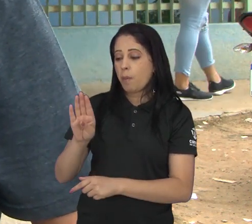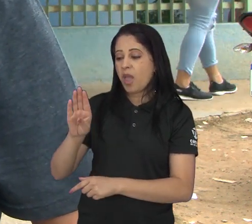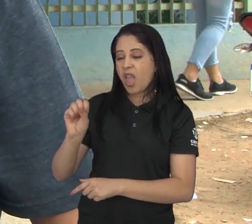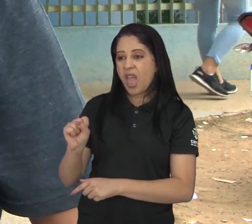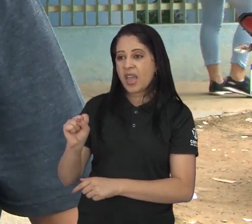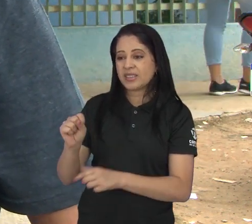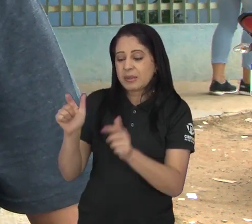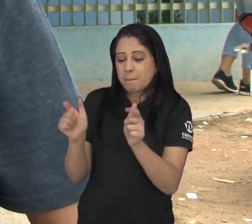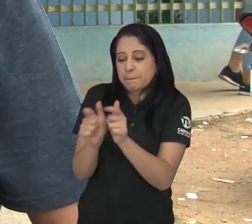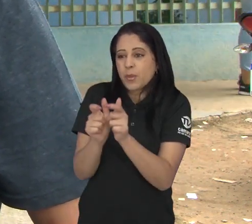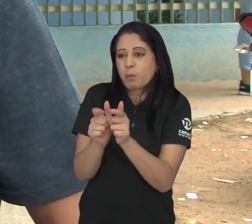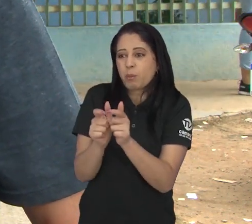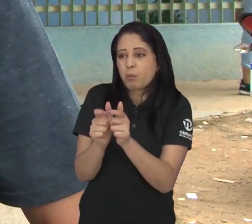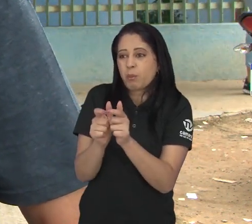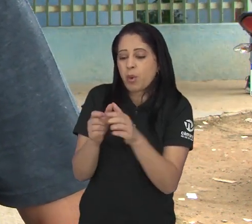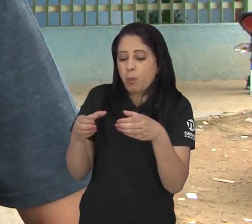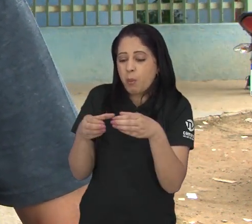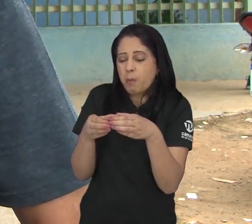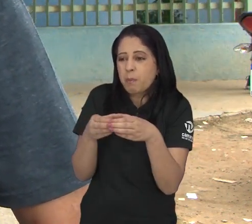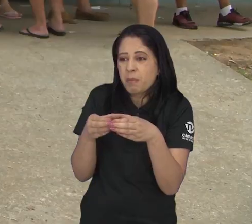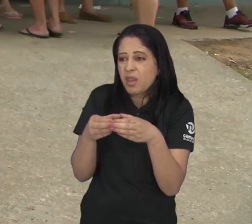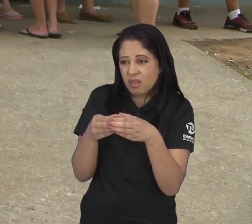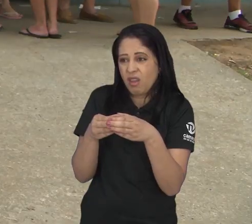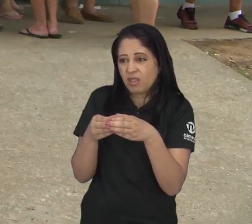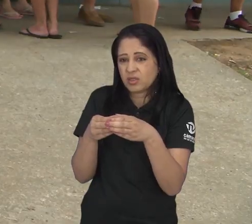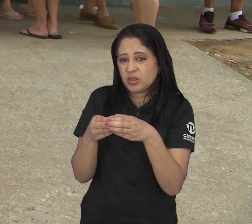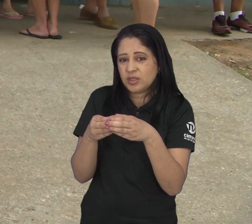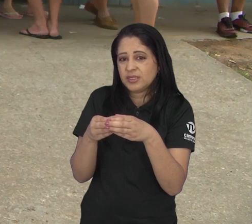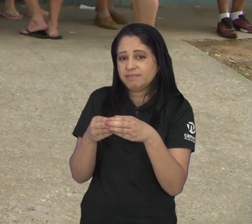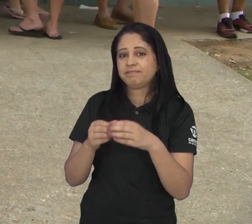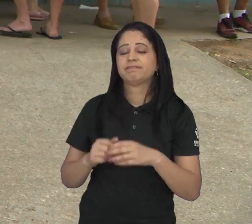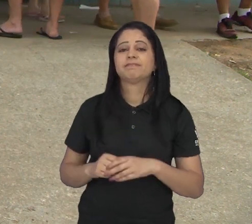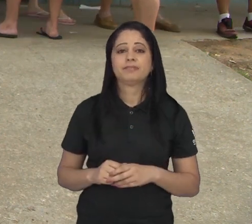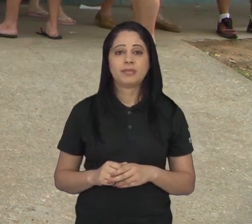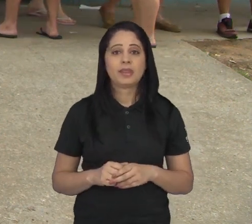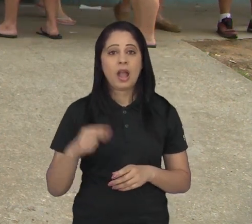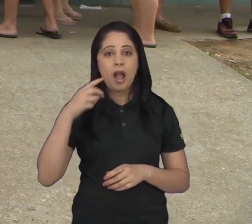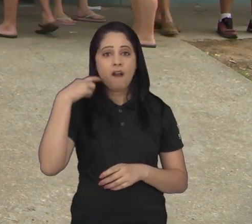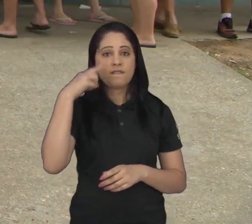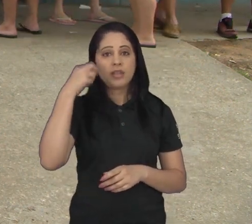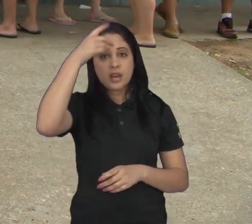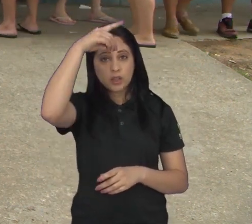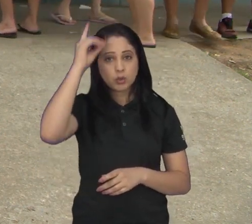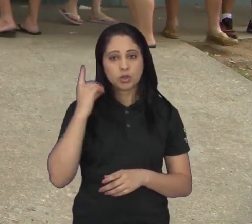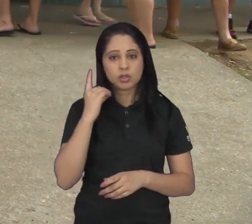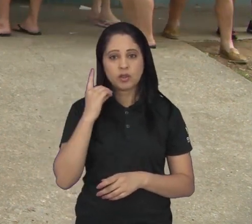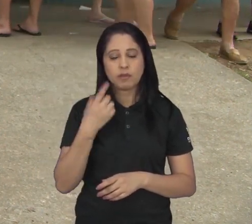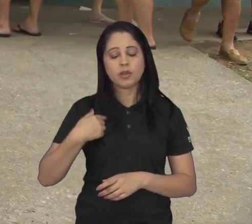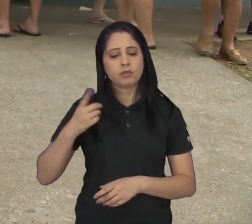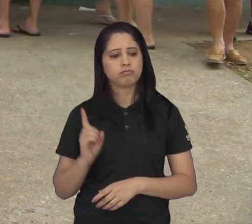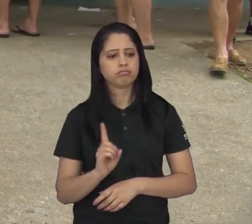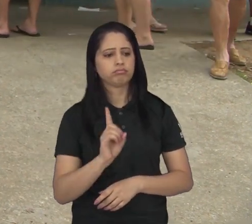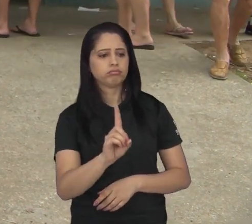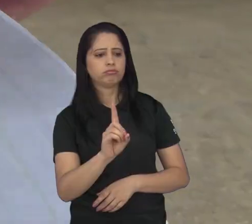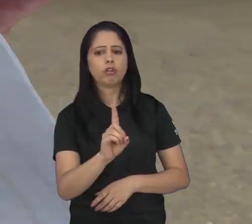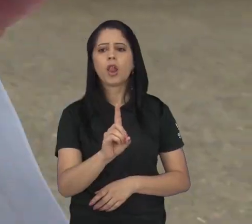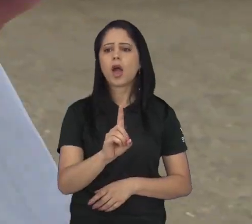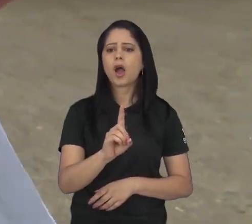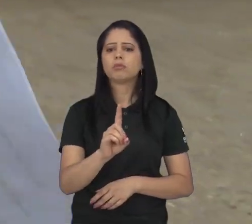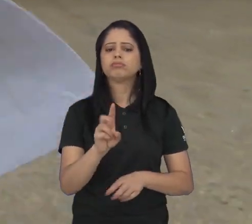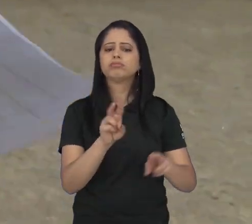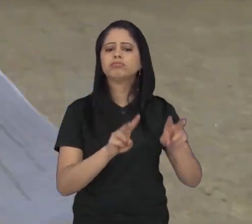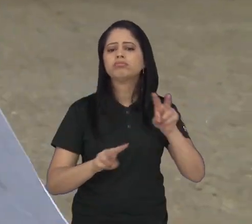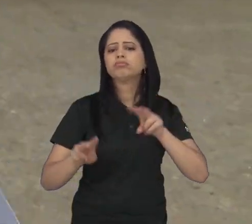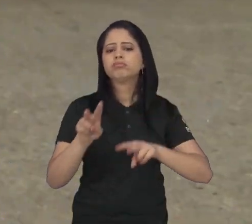pequeno para demanda a vereadora é doce irrita acompanhou a semivindicações da população e